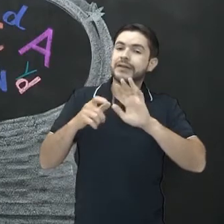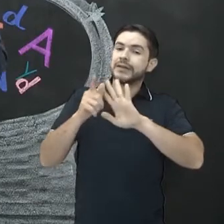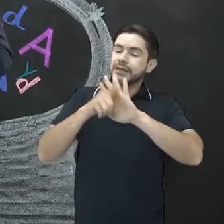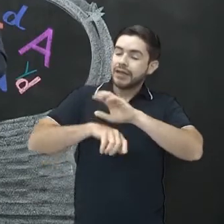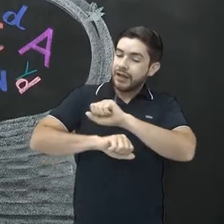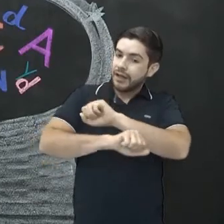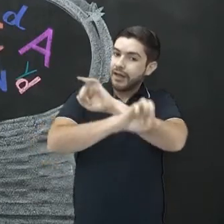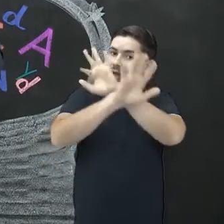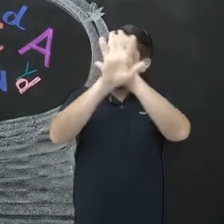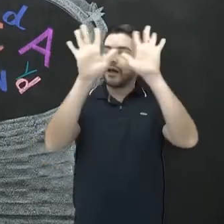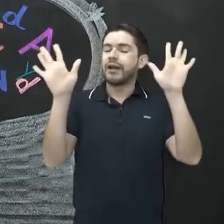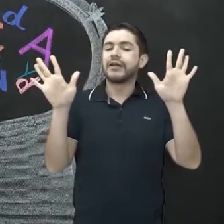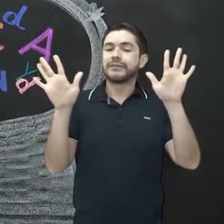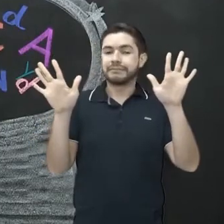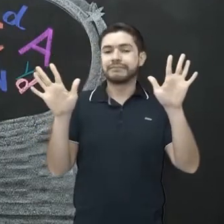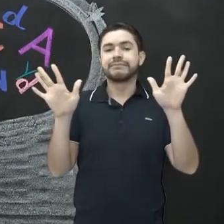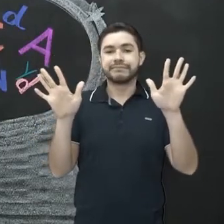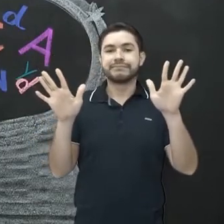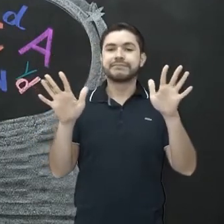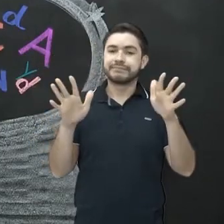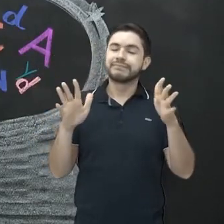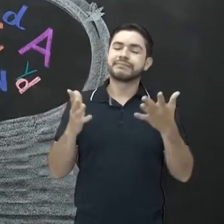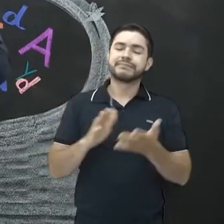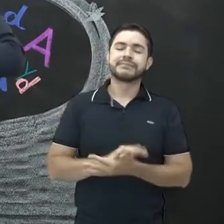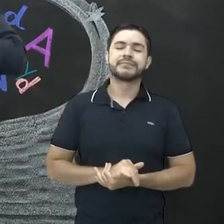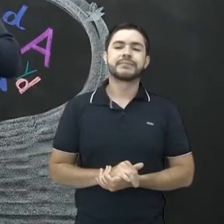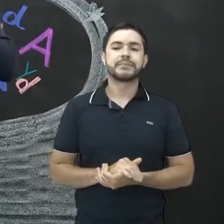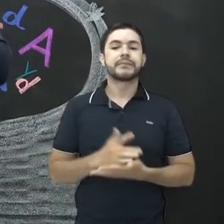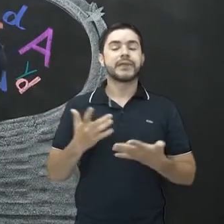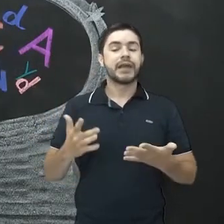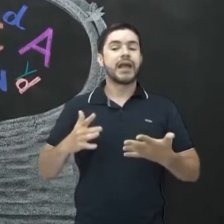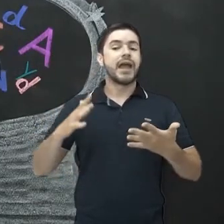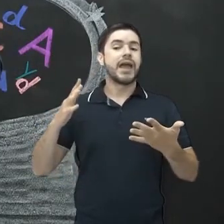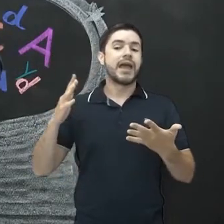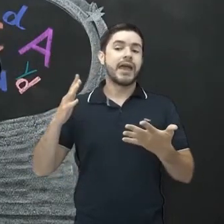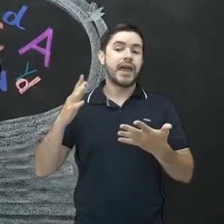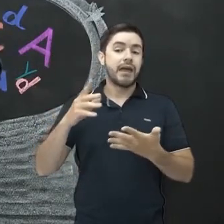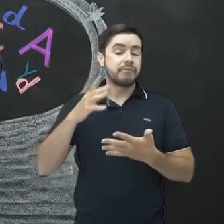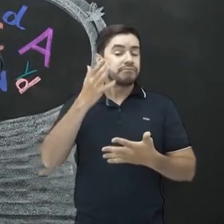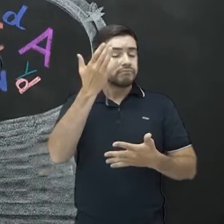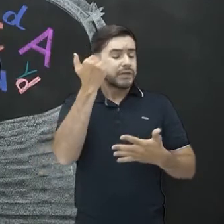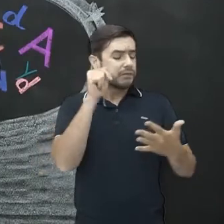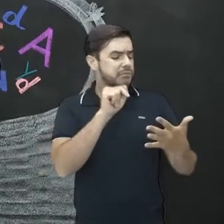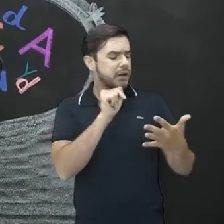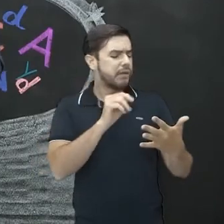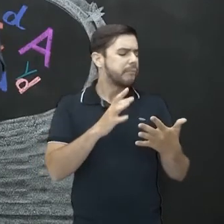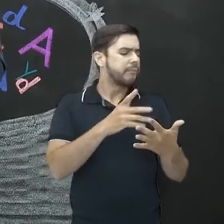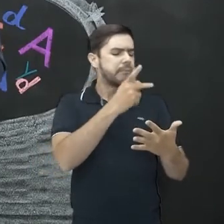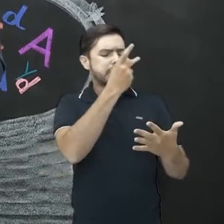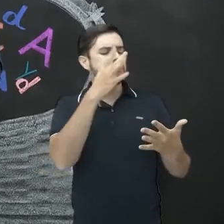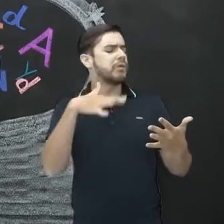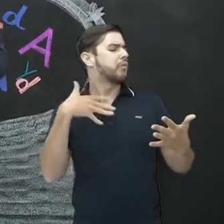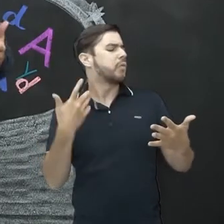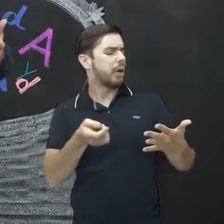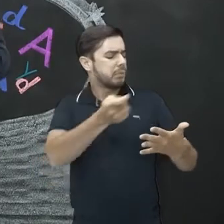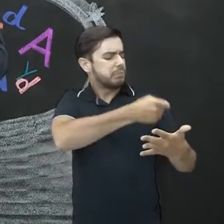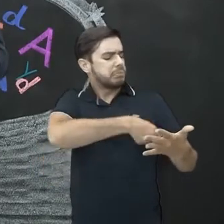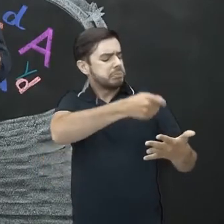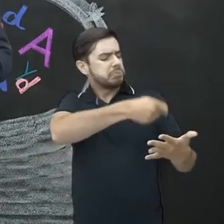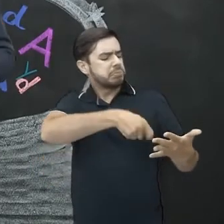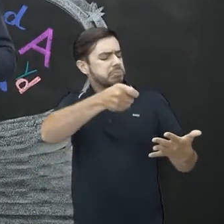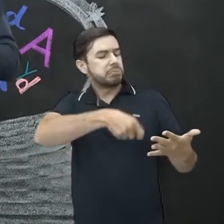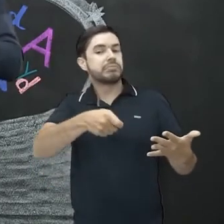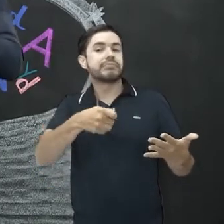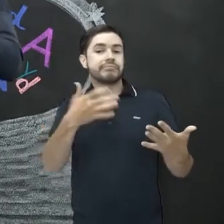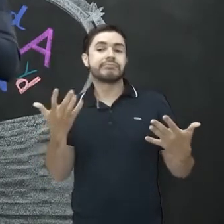muito claras as marcas subjetivas, as marcas de quem escreve ou de quem está proferindo aquele discurso. Digo